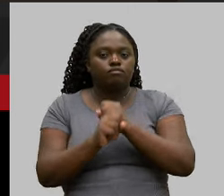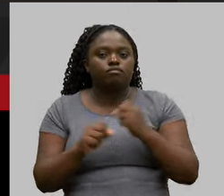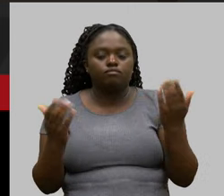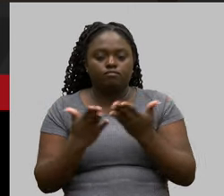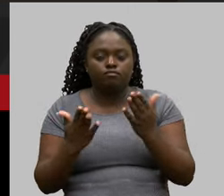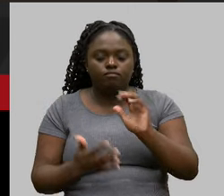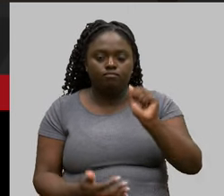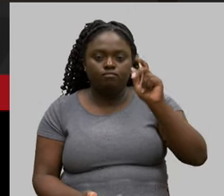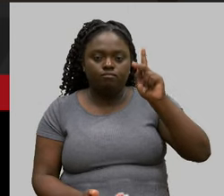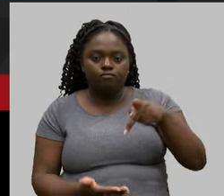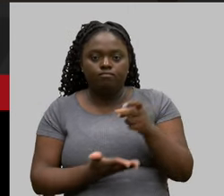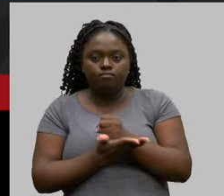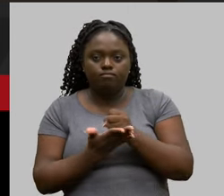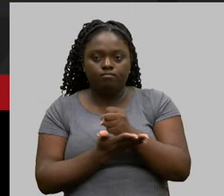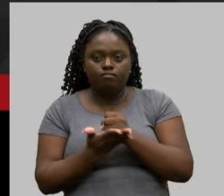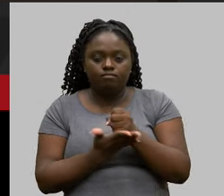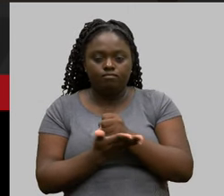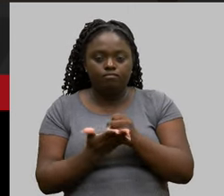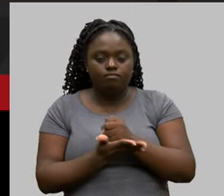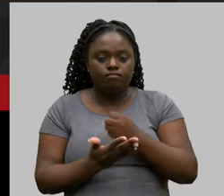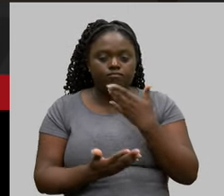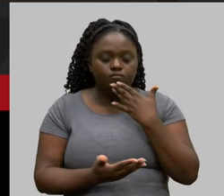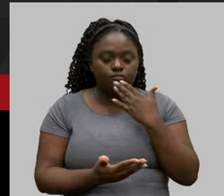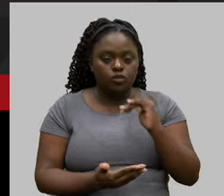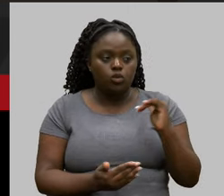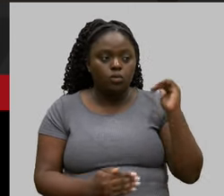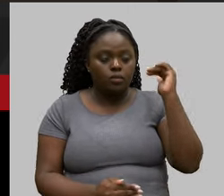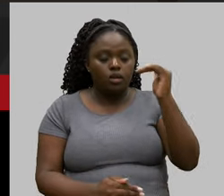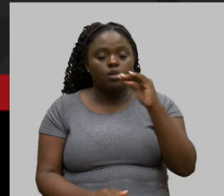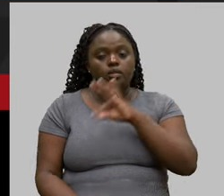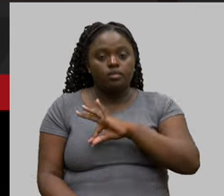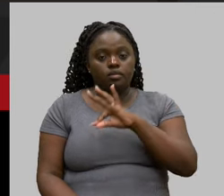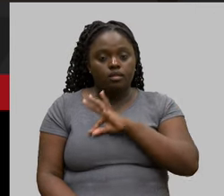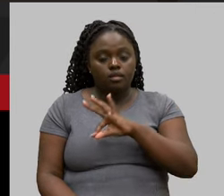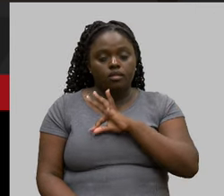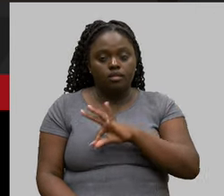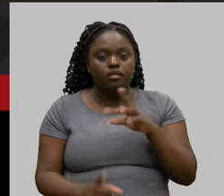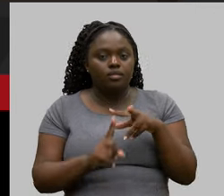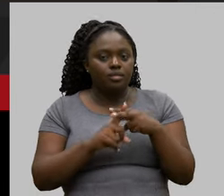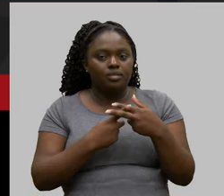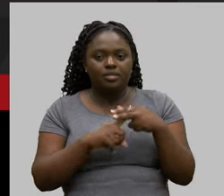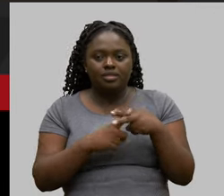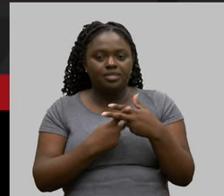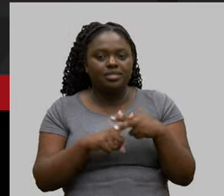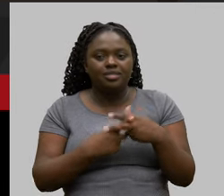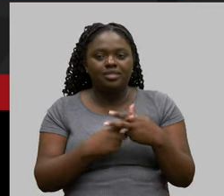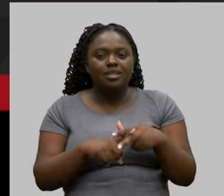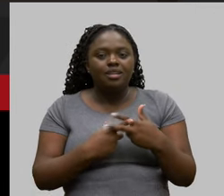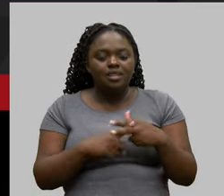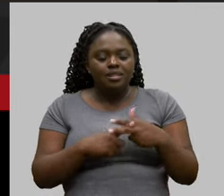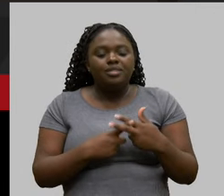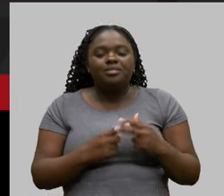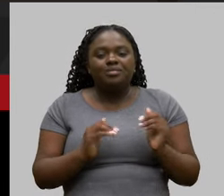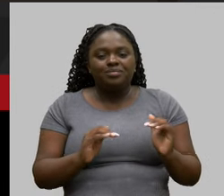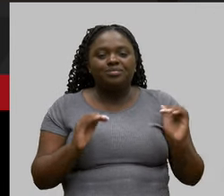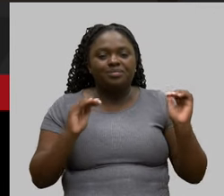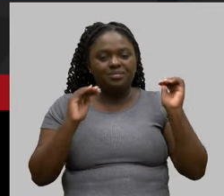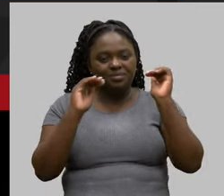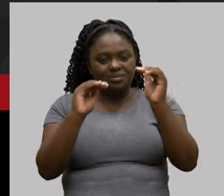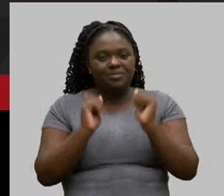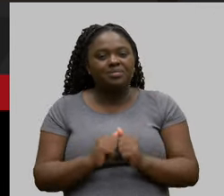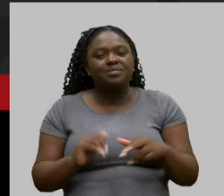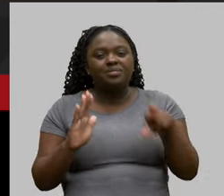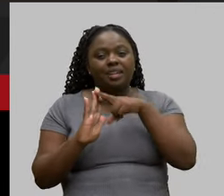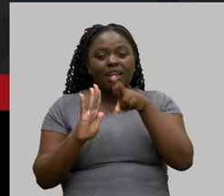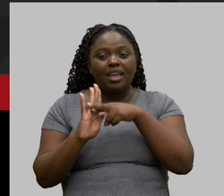80% dos melhores salários maiores salários de contribuição corrigidos tomados por base julho de 94 regras dos